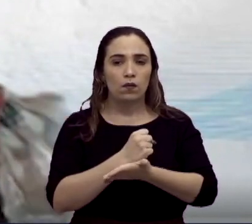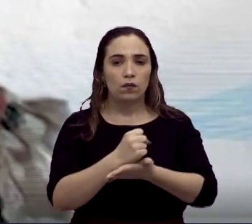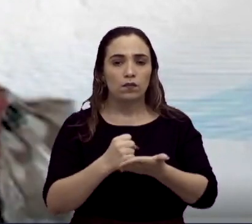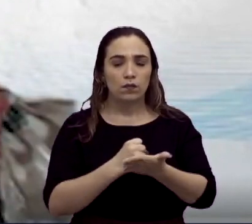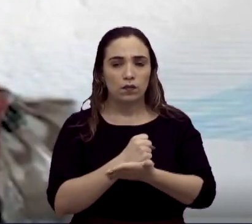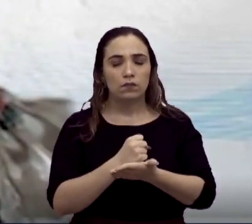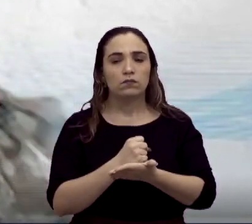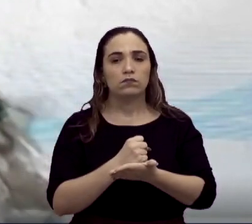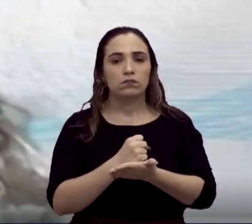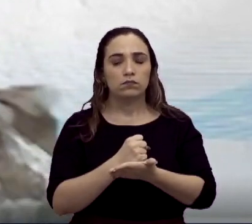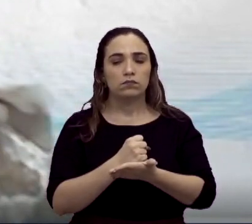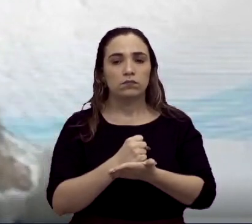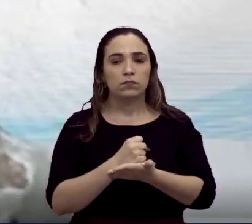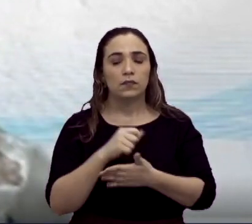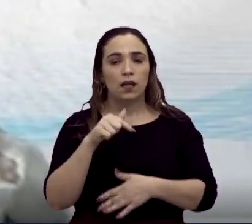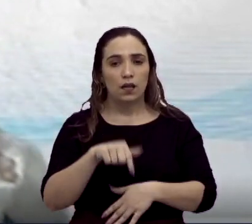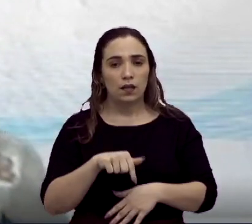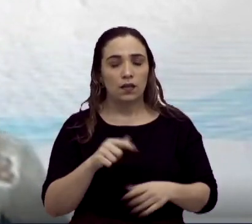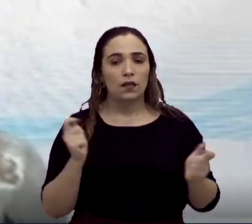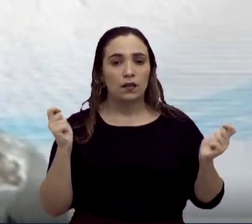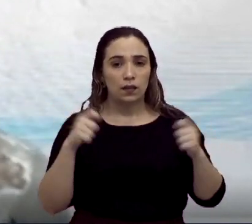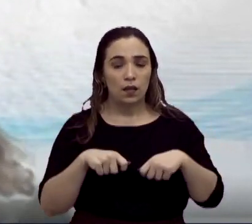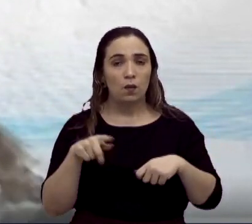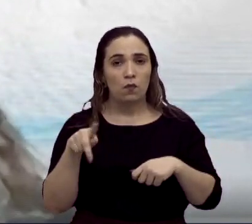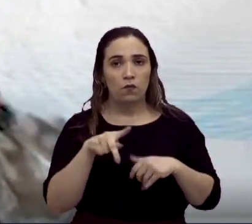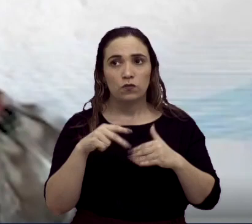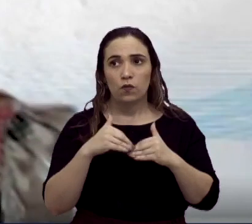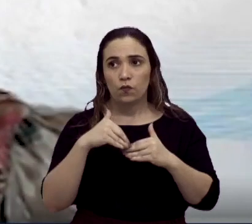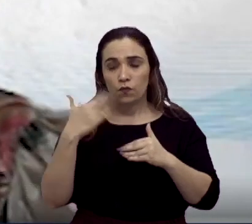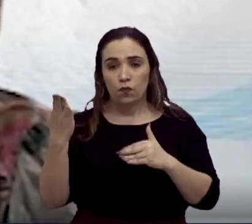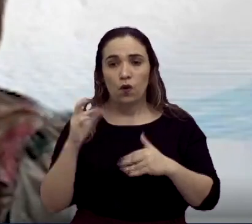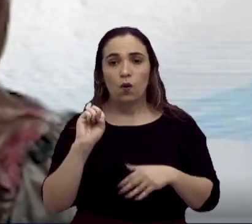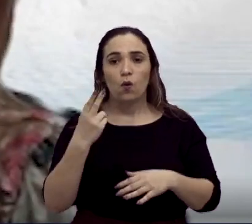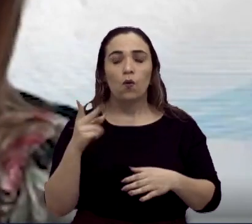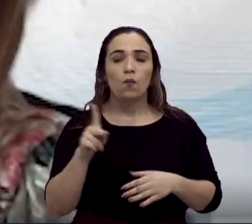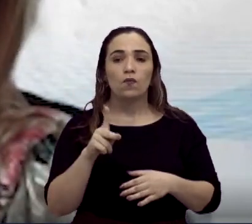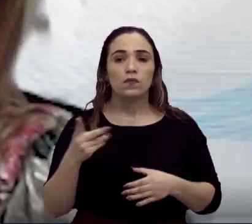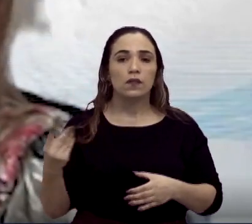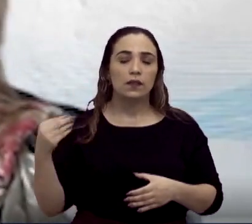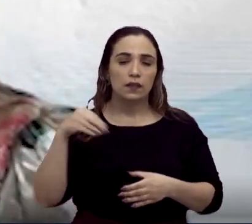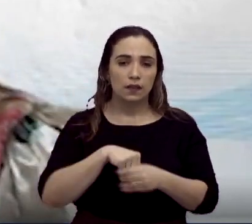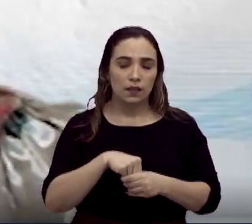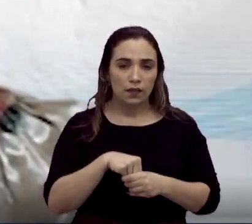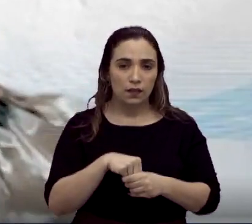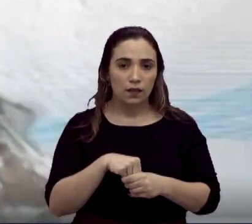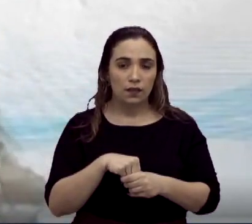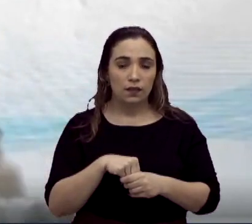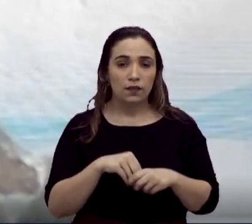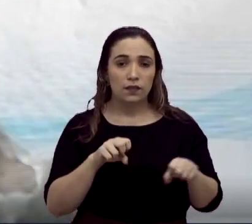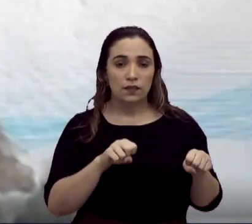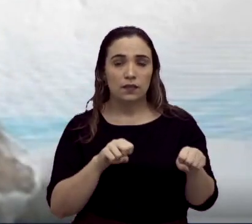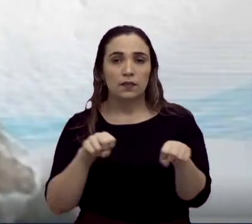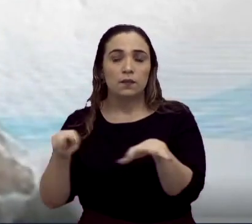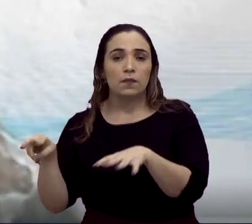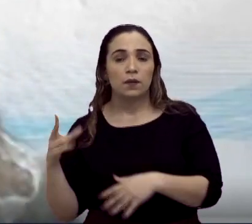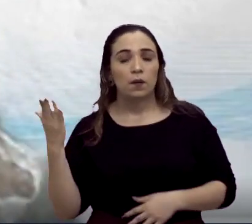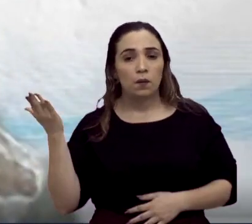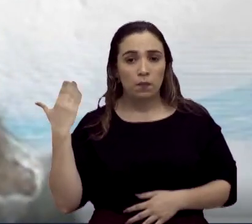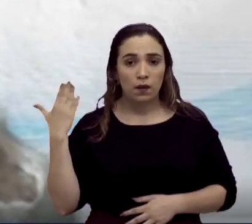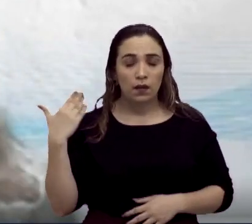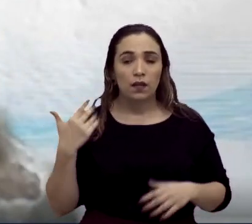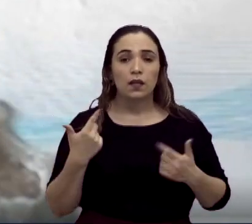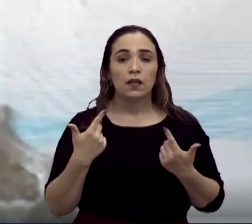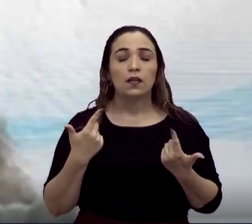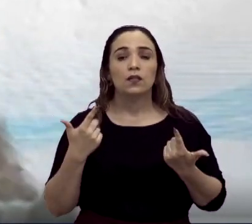a gente tem a opção de contratar professores externos ou professores da casa. Quando na semana passada a gente tinha